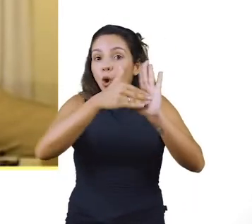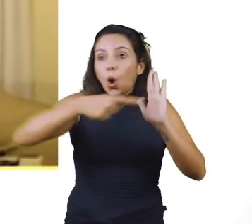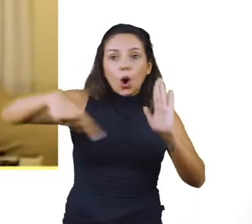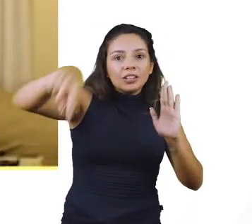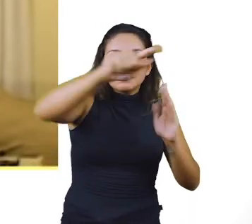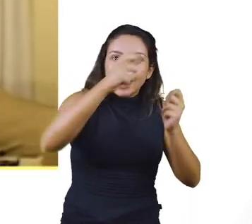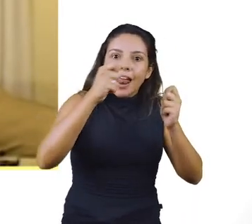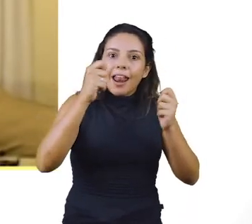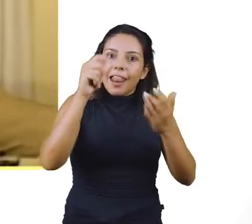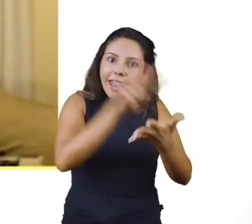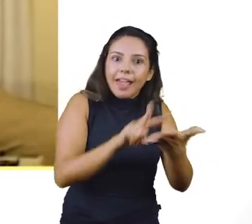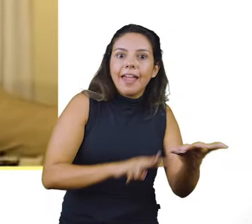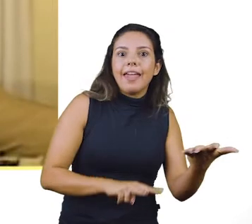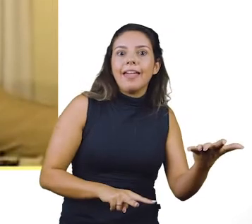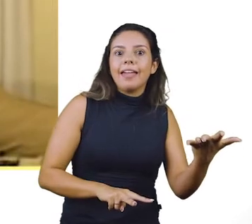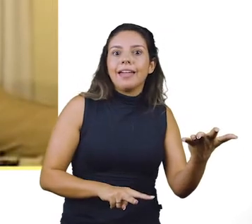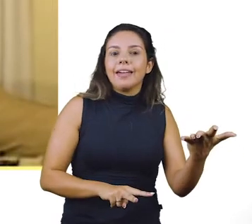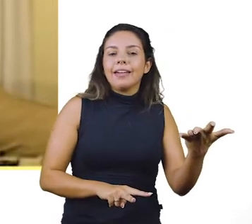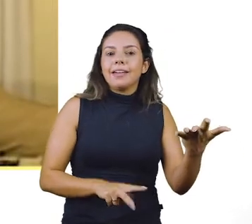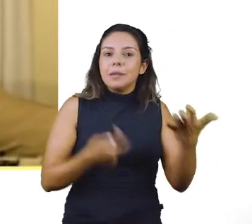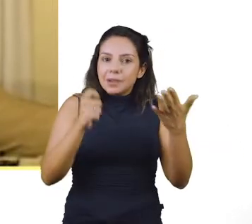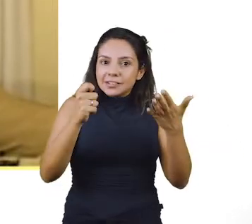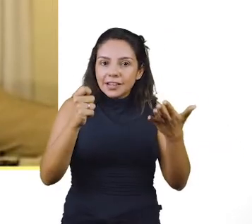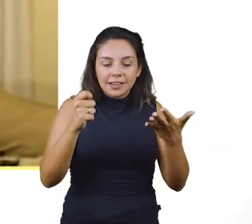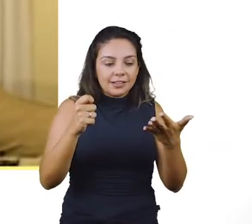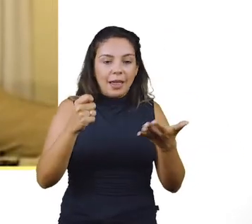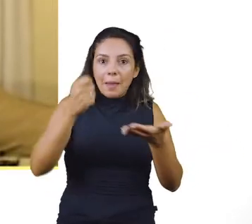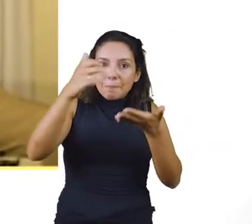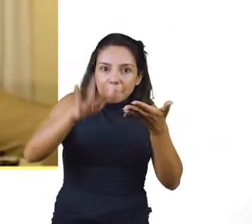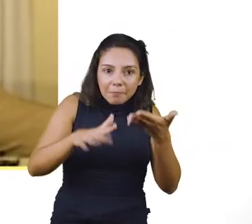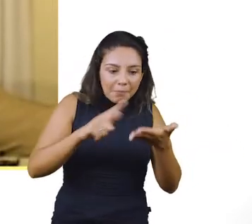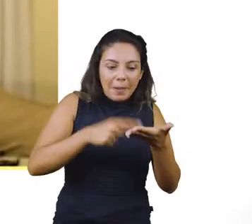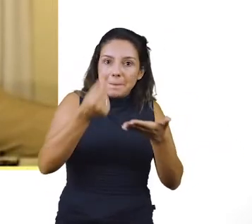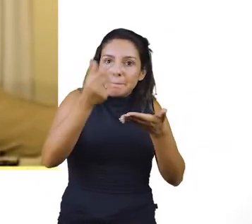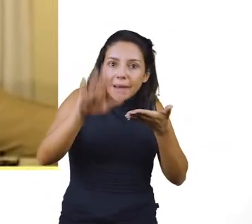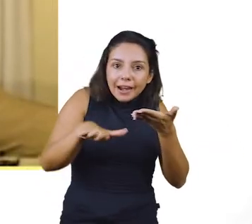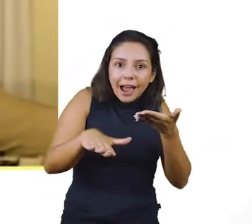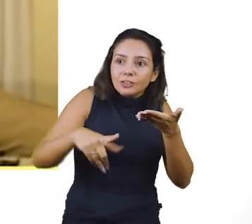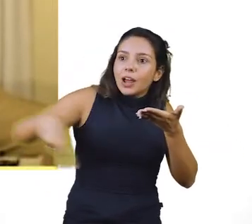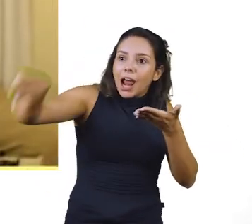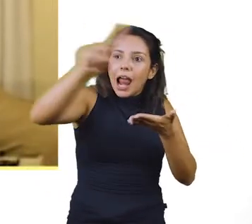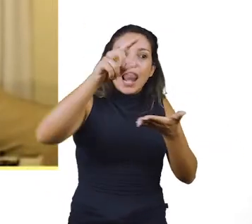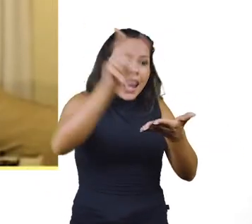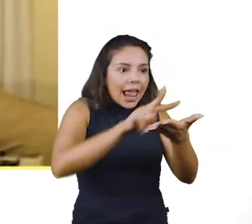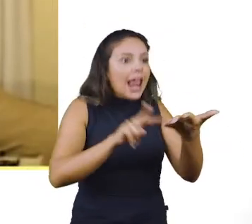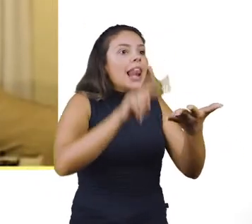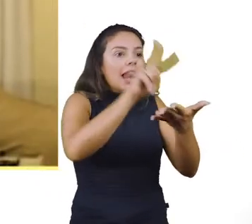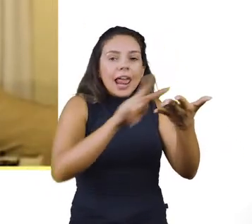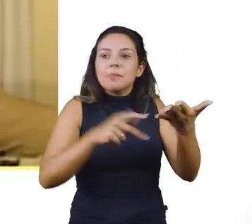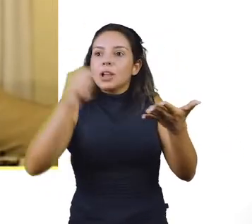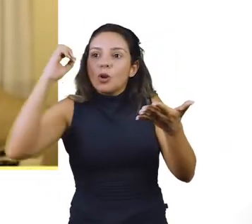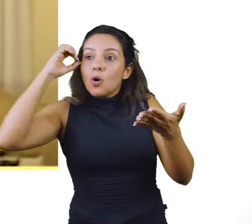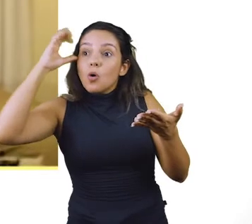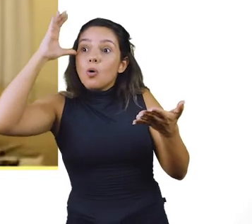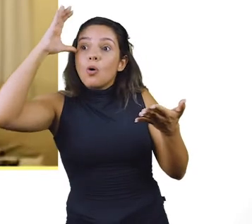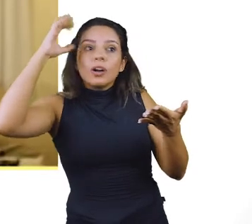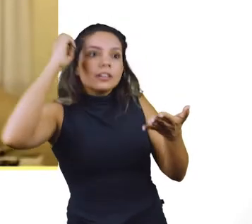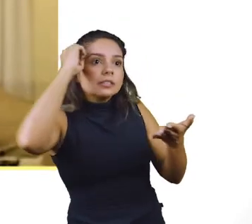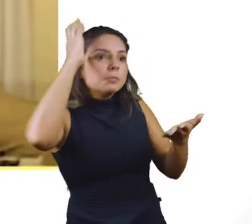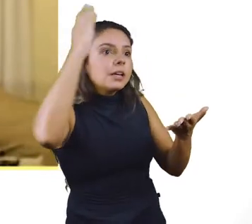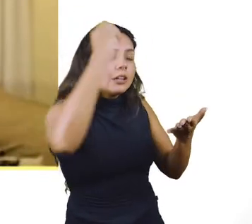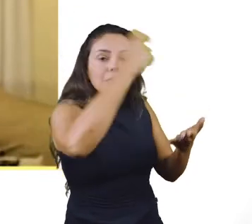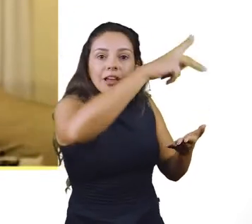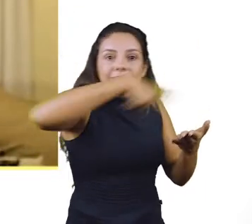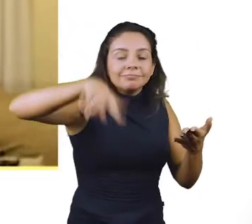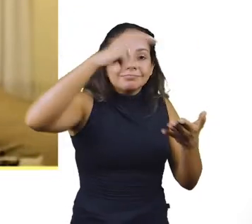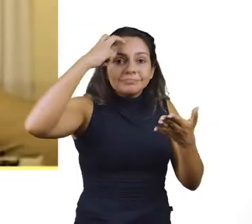seja barato e acessível pode sugerir que a pessoa também não queira que as pessoas leiam. Não queira que as pessoas leiam pode